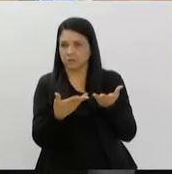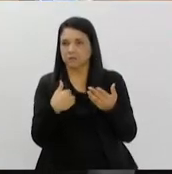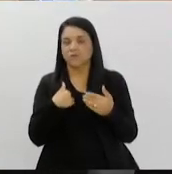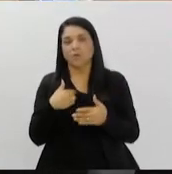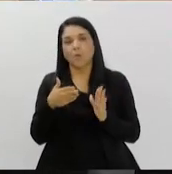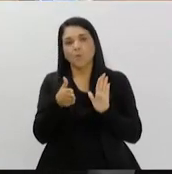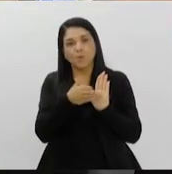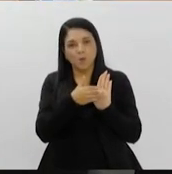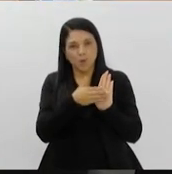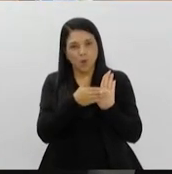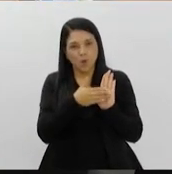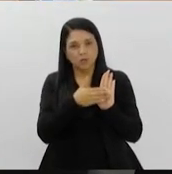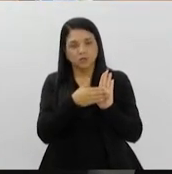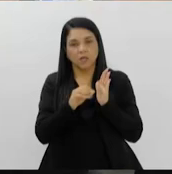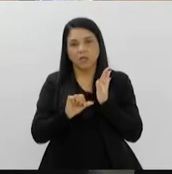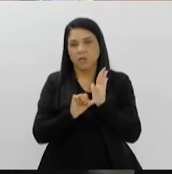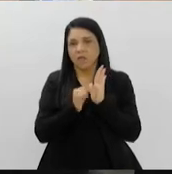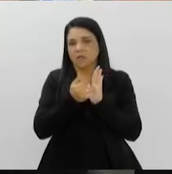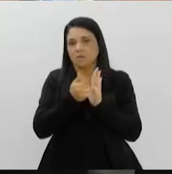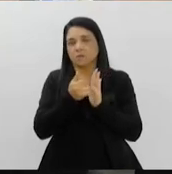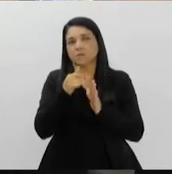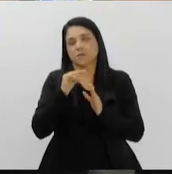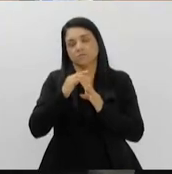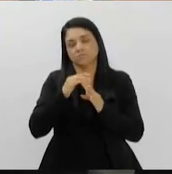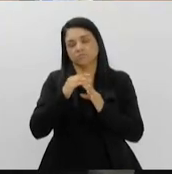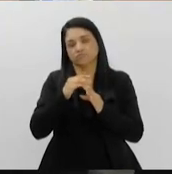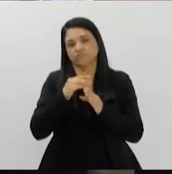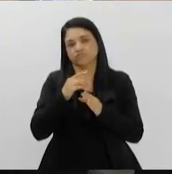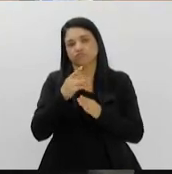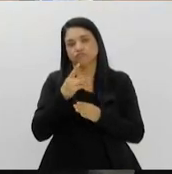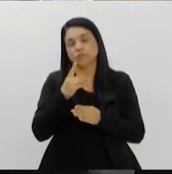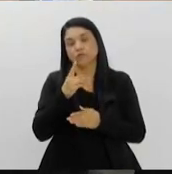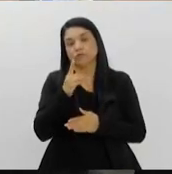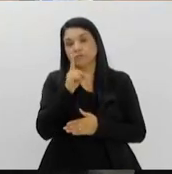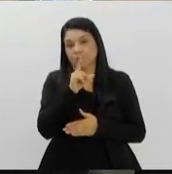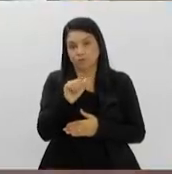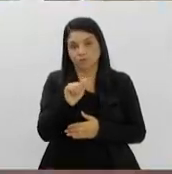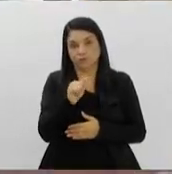Vossa Excelência, para vigorar em 1º de fevereiro do ano que vem, a Comissão de